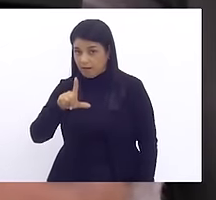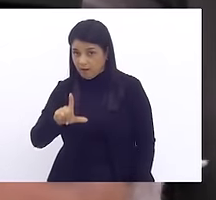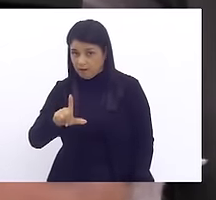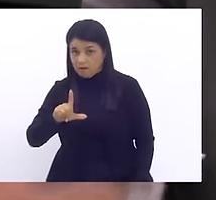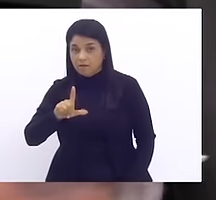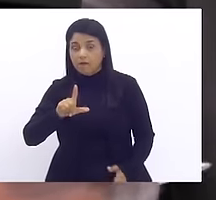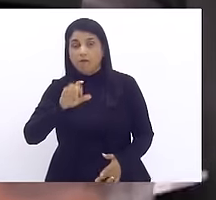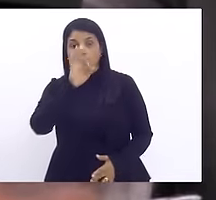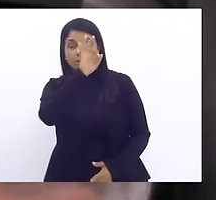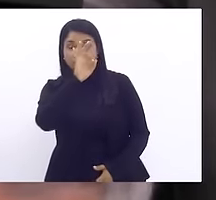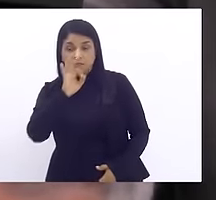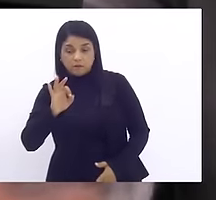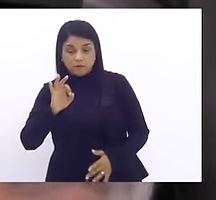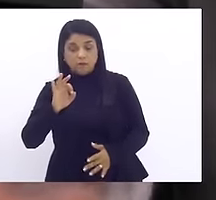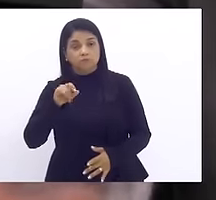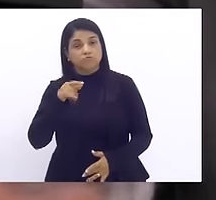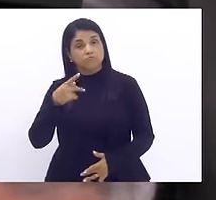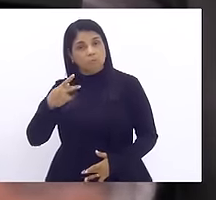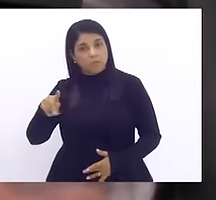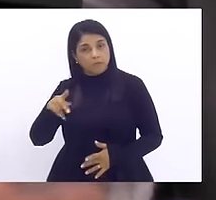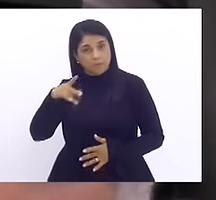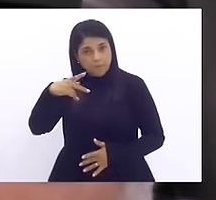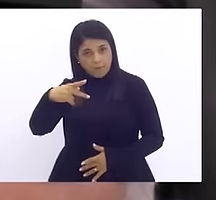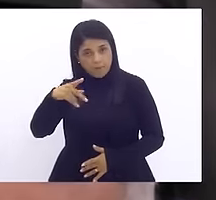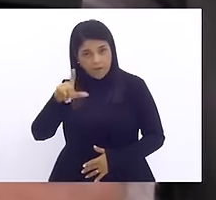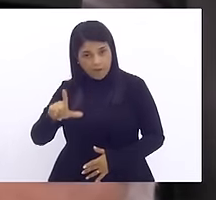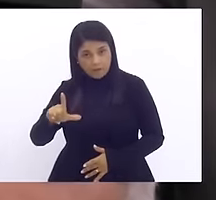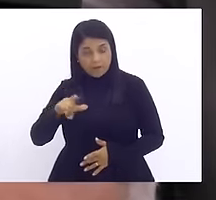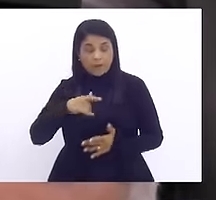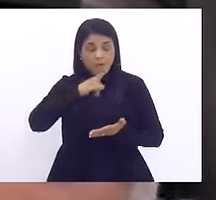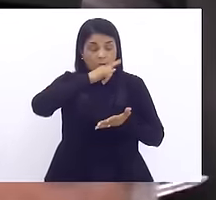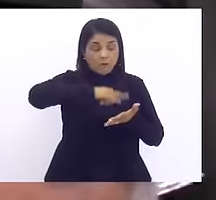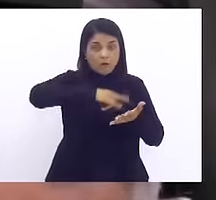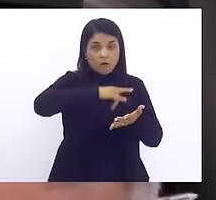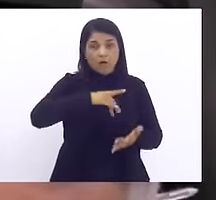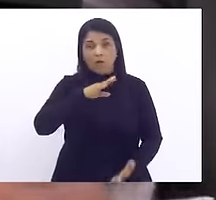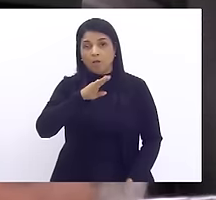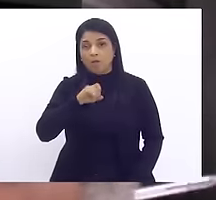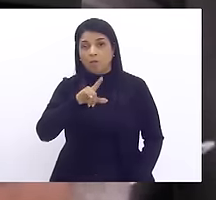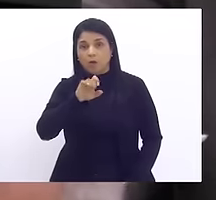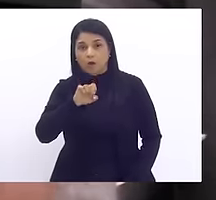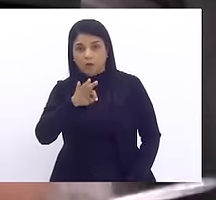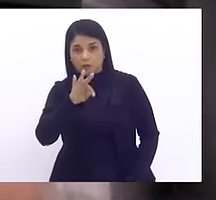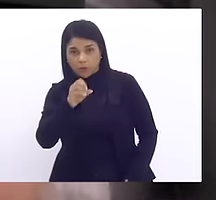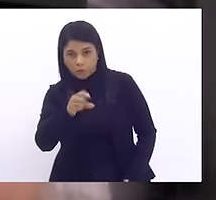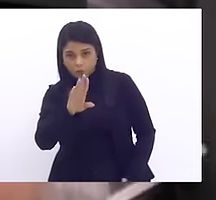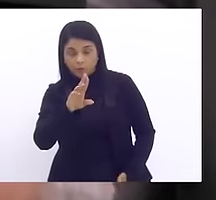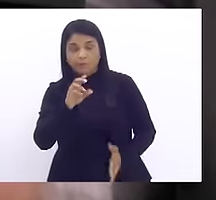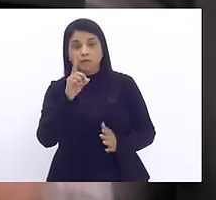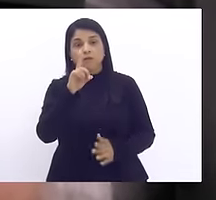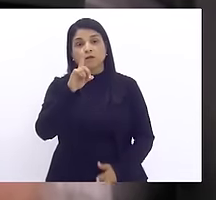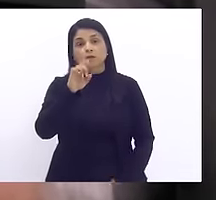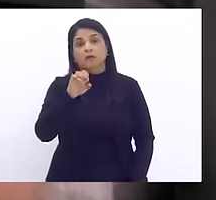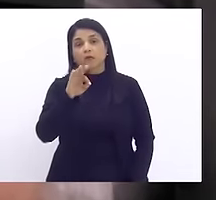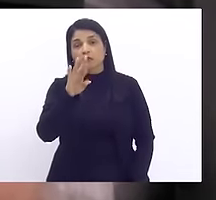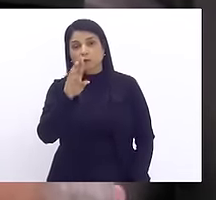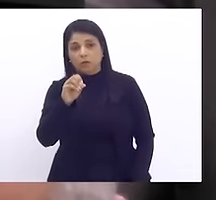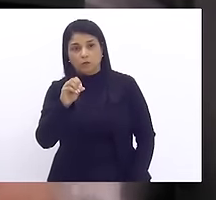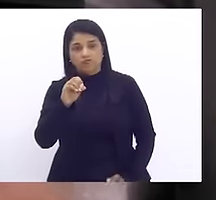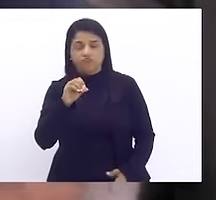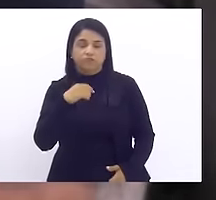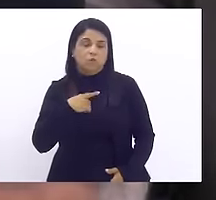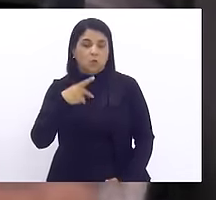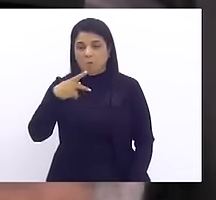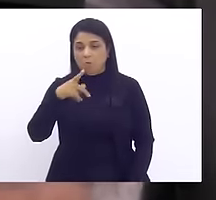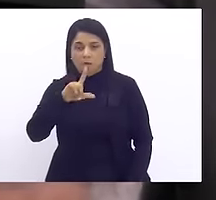percentual que cabe a apl em um outro boleto ele paga o percentual que cabe ao Detro a pele não recebe valores em